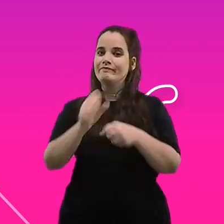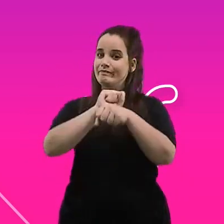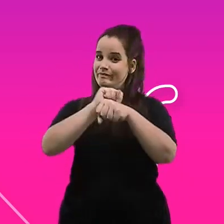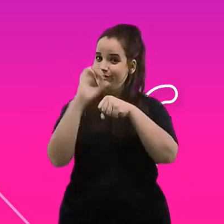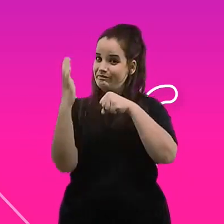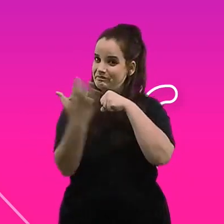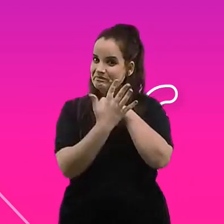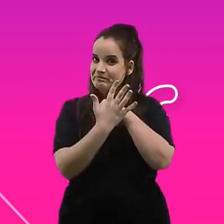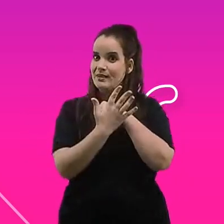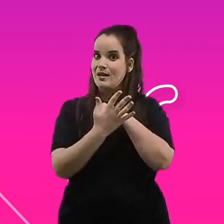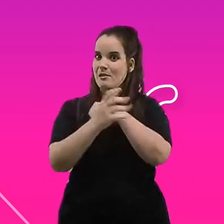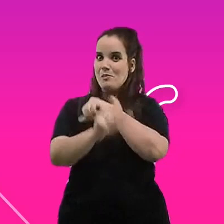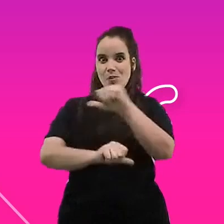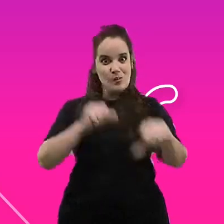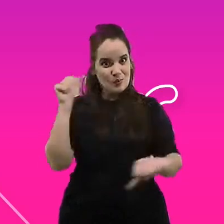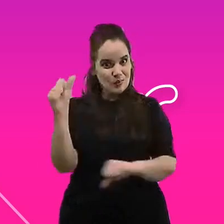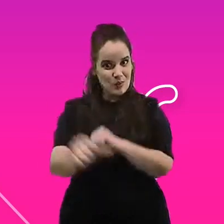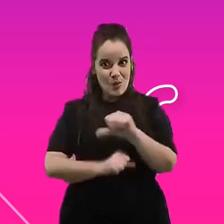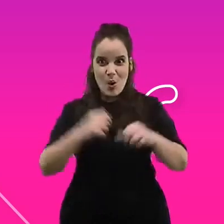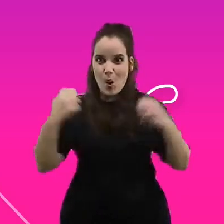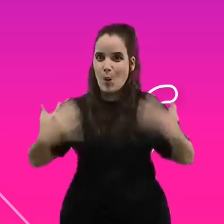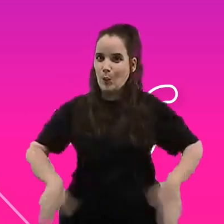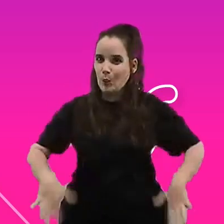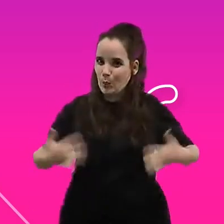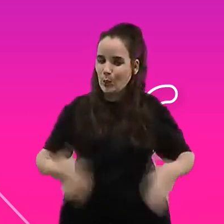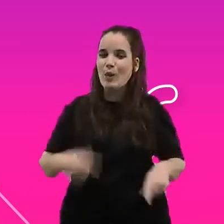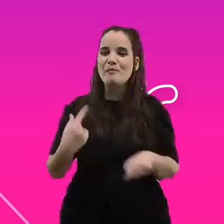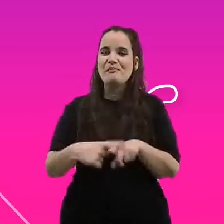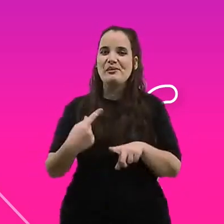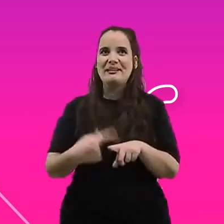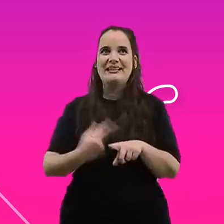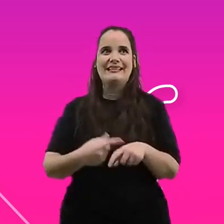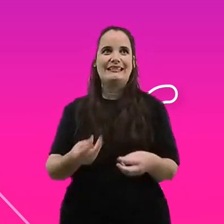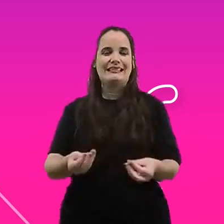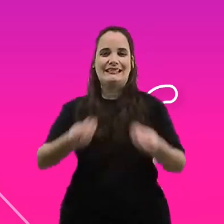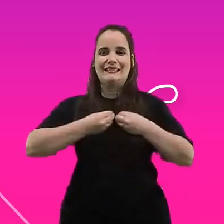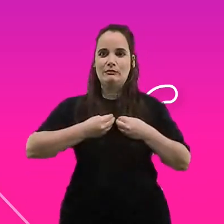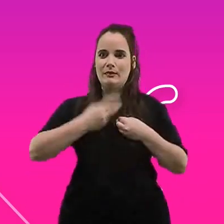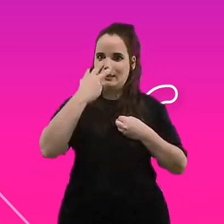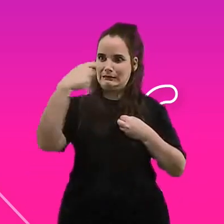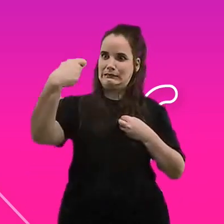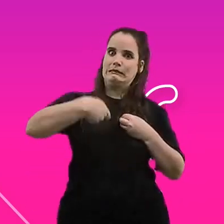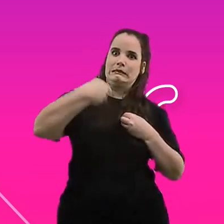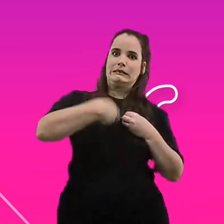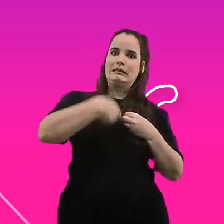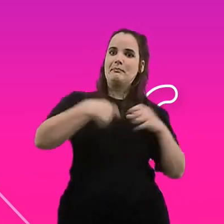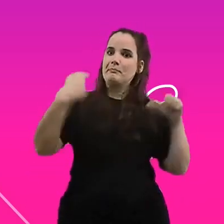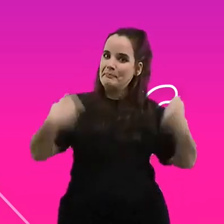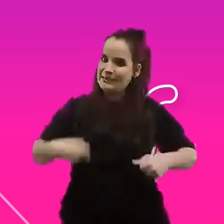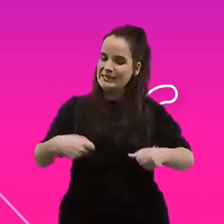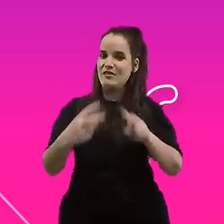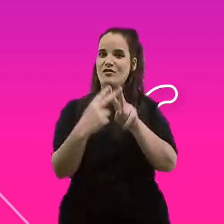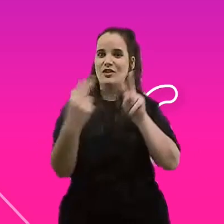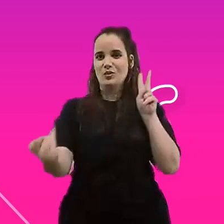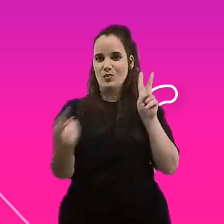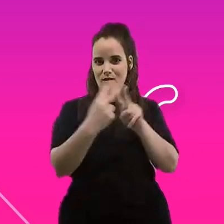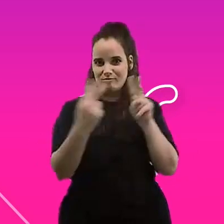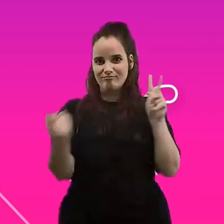né? Essa digitalização forçada que a gente passou, que eu comentei antes, eu acho que no Mercado Livre a